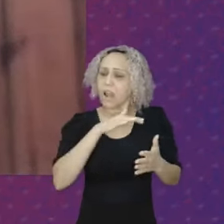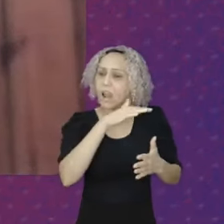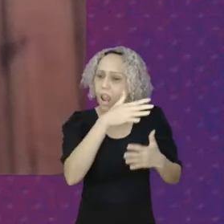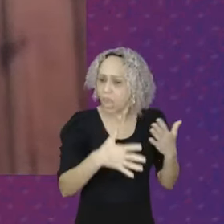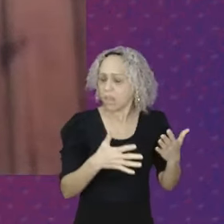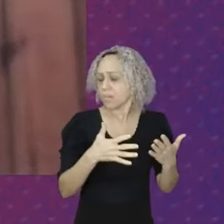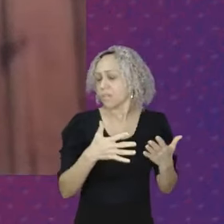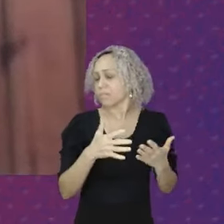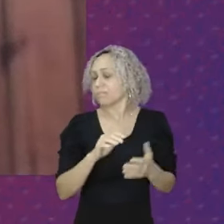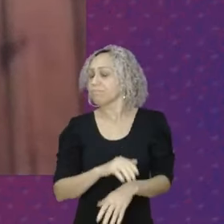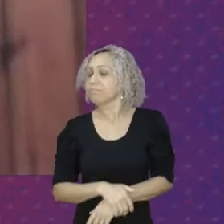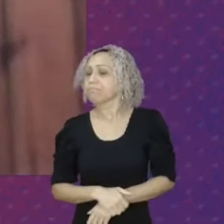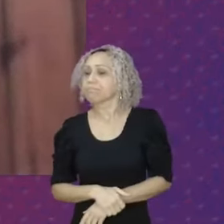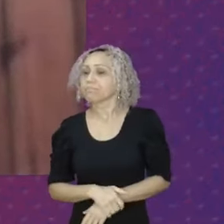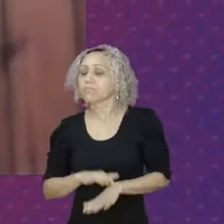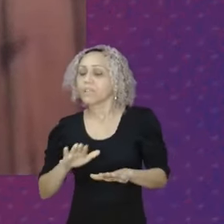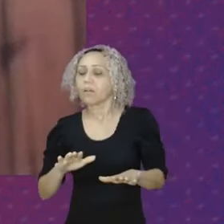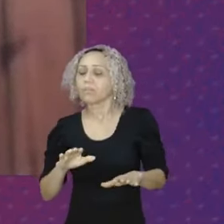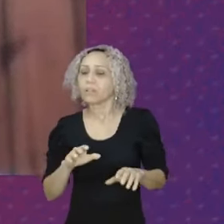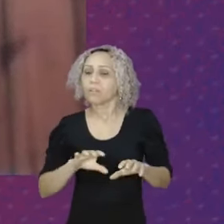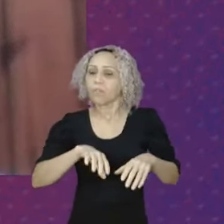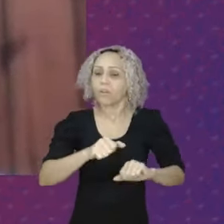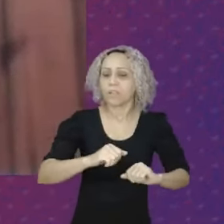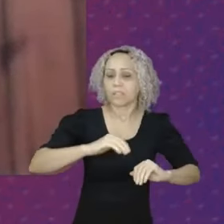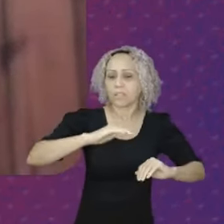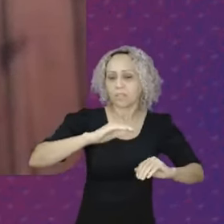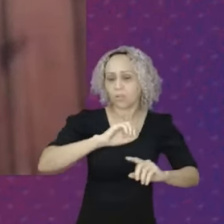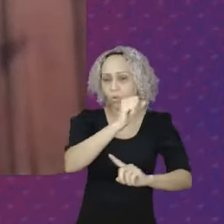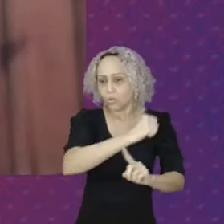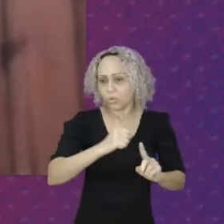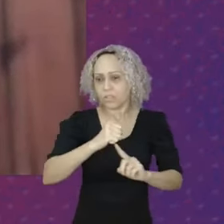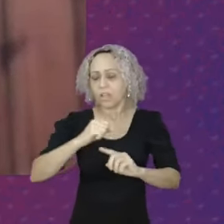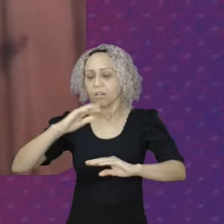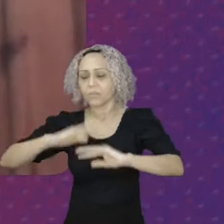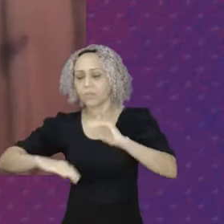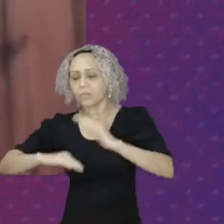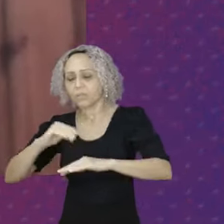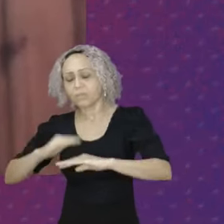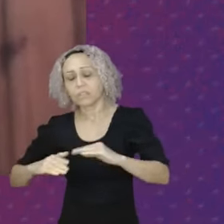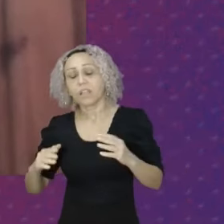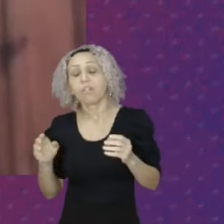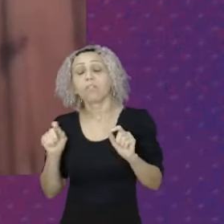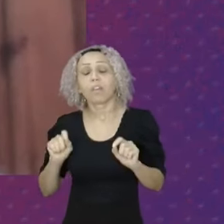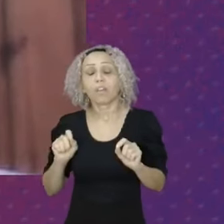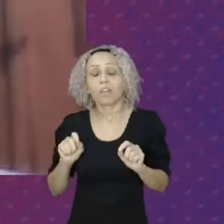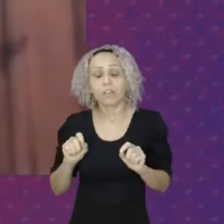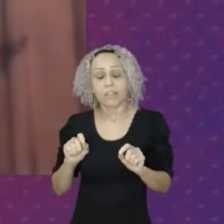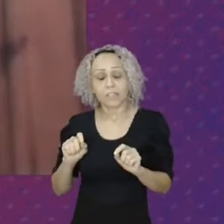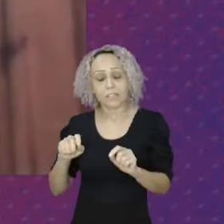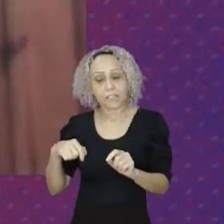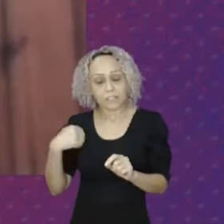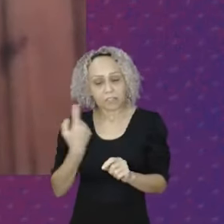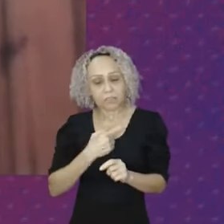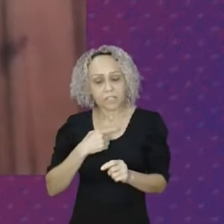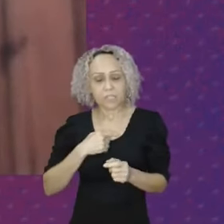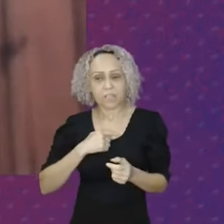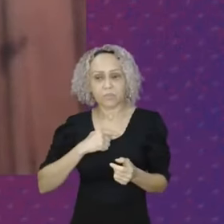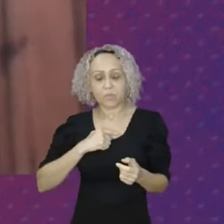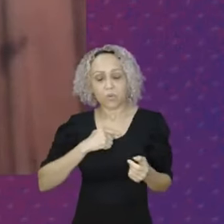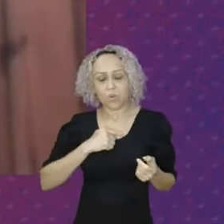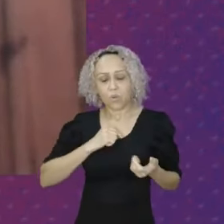social quanto profissional que combata o preconceito das pessoas sem deficiência contra as pessoas com